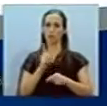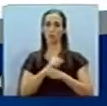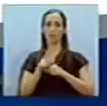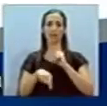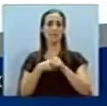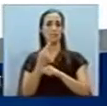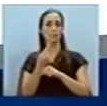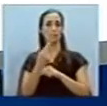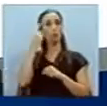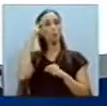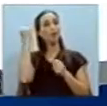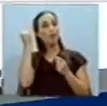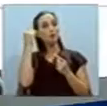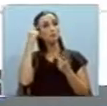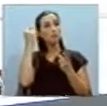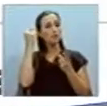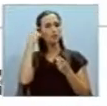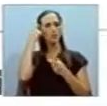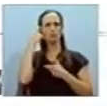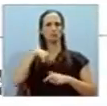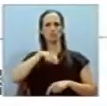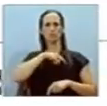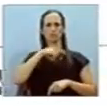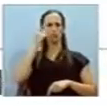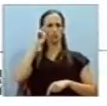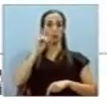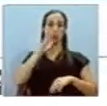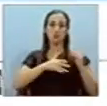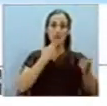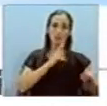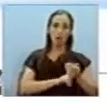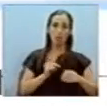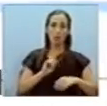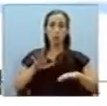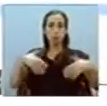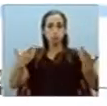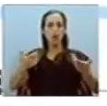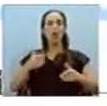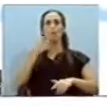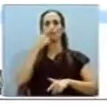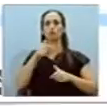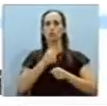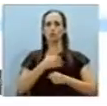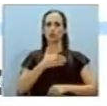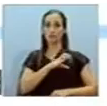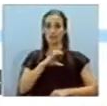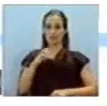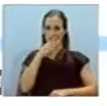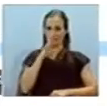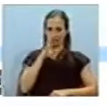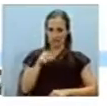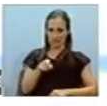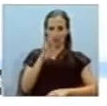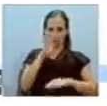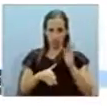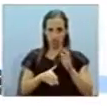umas condições iniciais que nós não fazemos realmente a ideia se aconteceram isso ou não. O que os cientistas dizem é que, se isto aconteceu, se no início